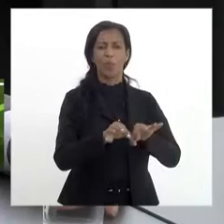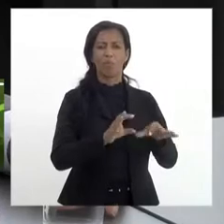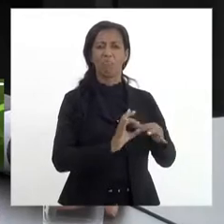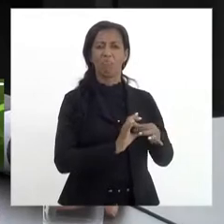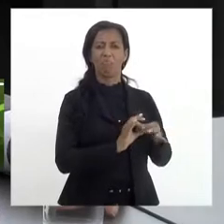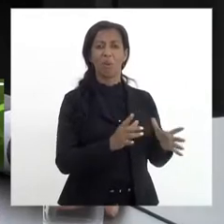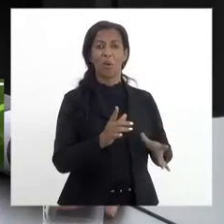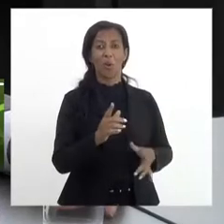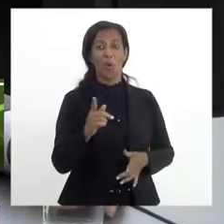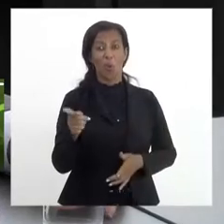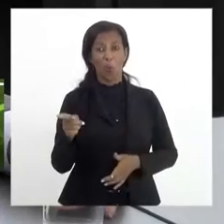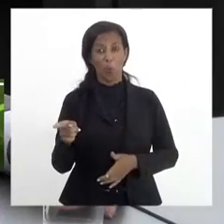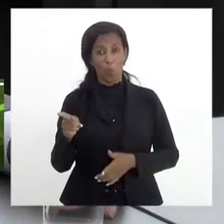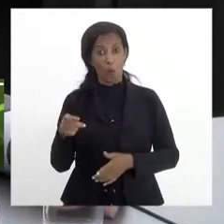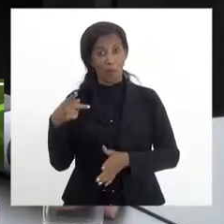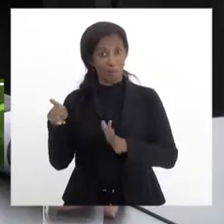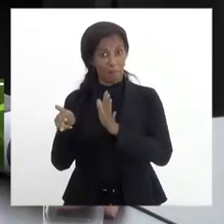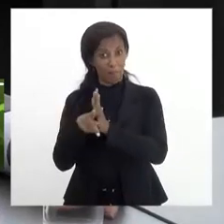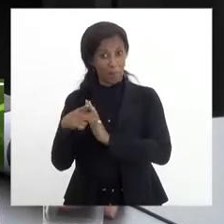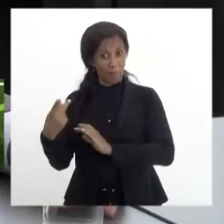é o dele, ele fica bravo de ser autorizativo.